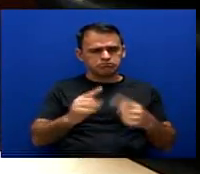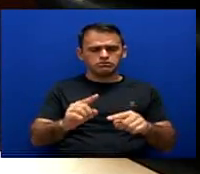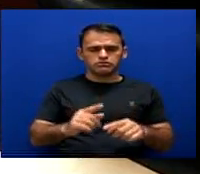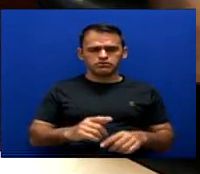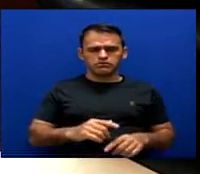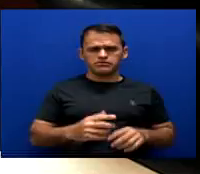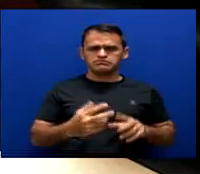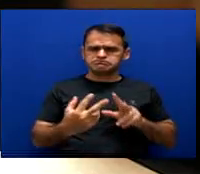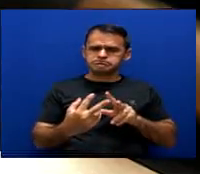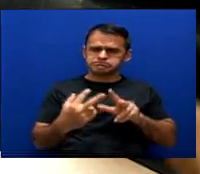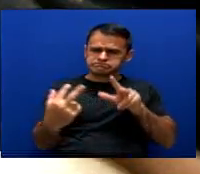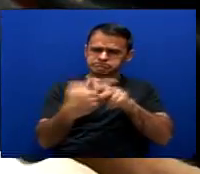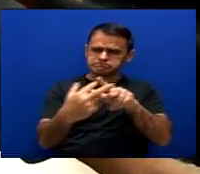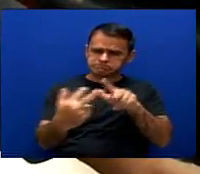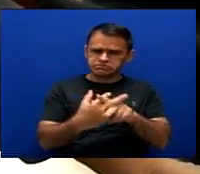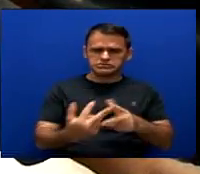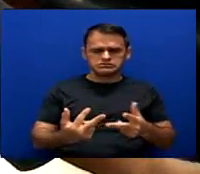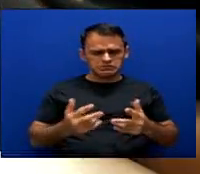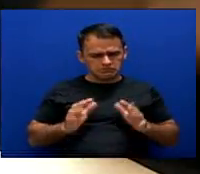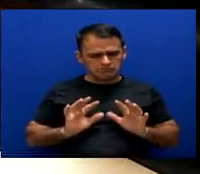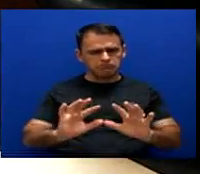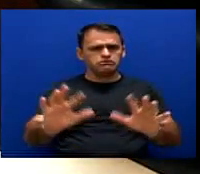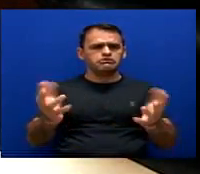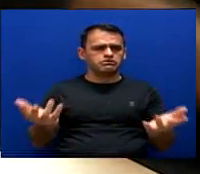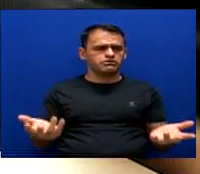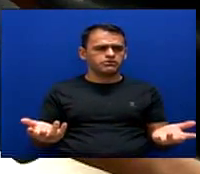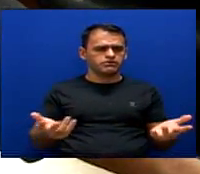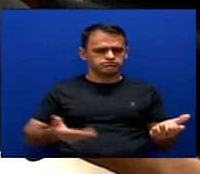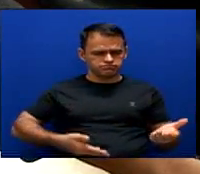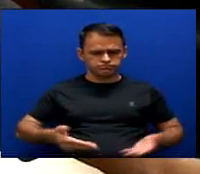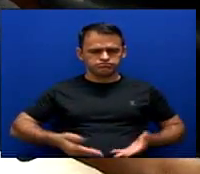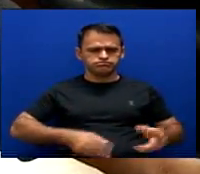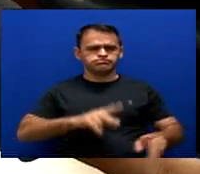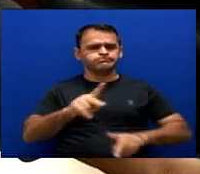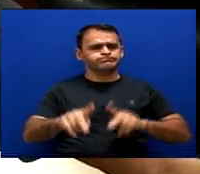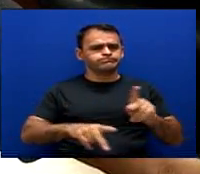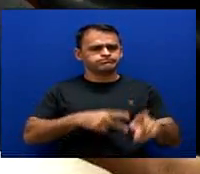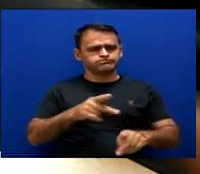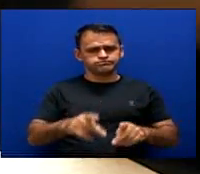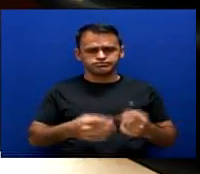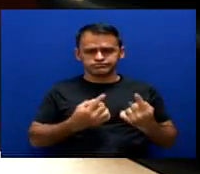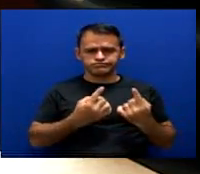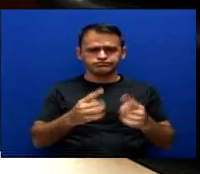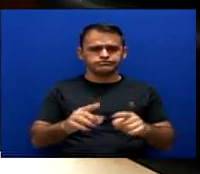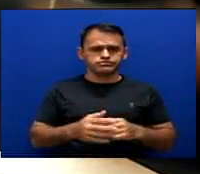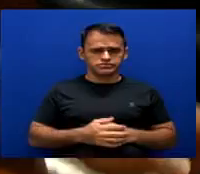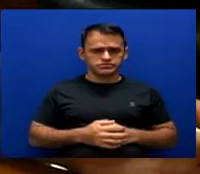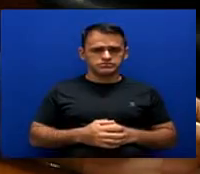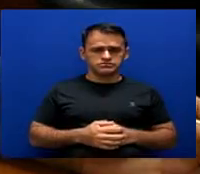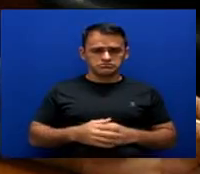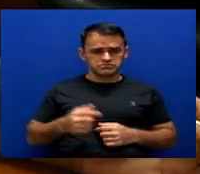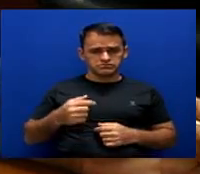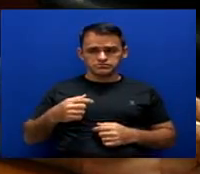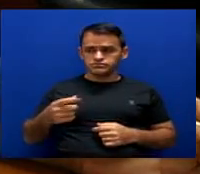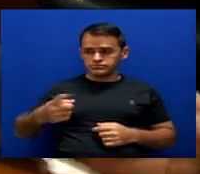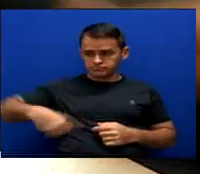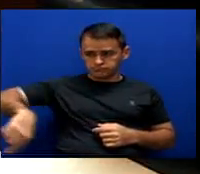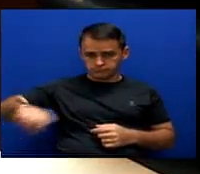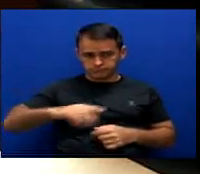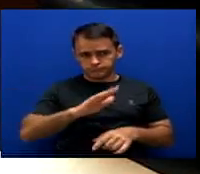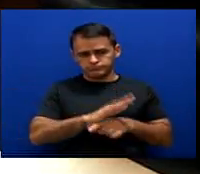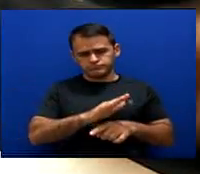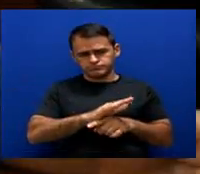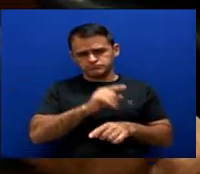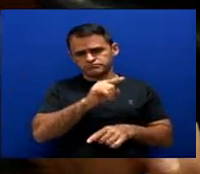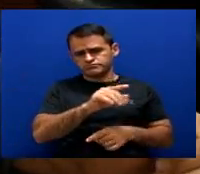briga derruba é o funcionário público e lá não estamos a ver isso e as